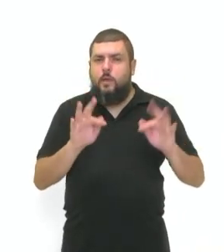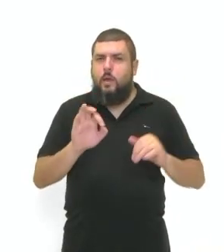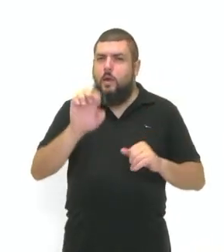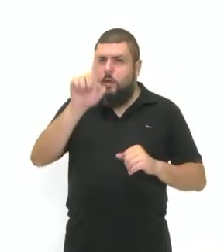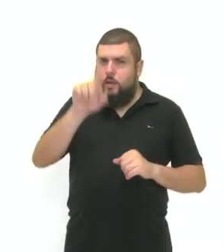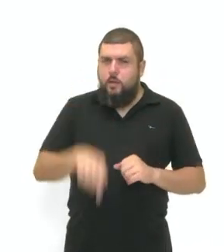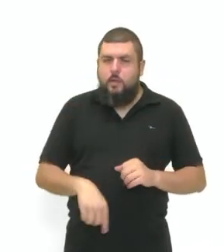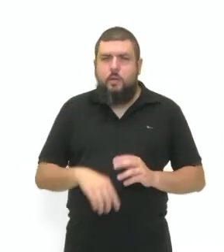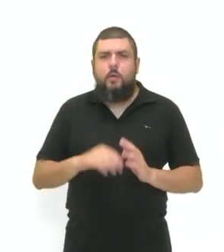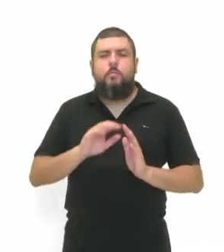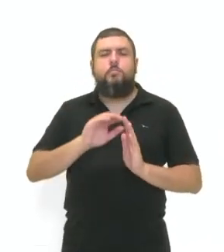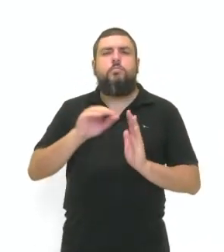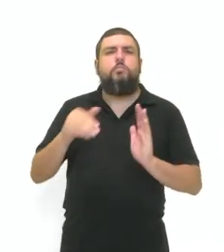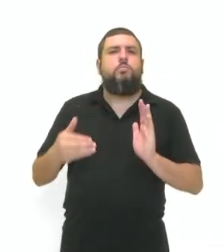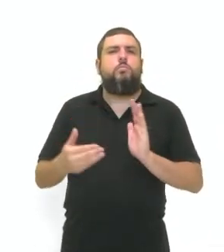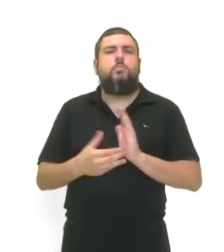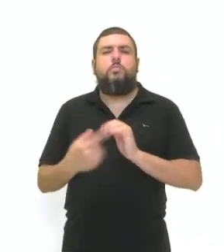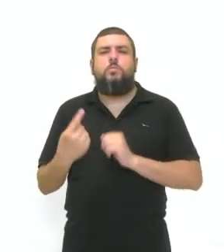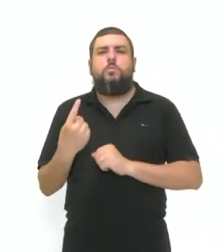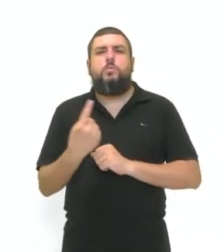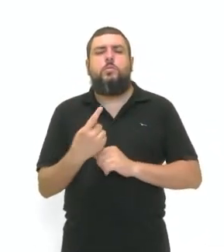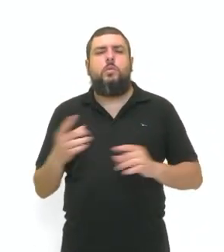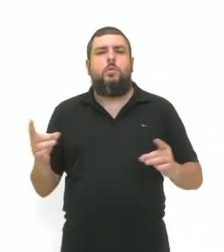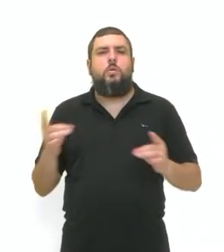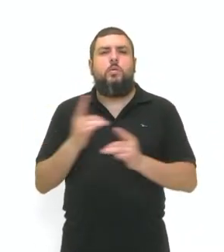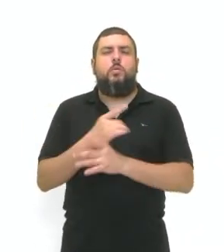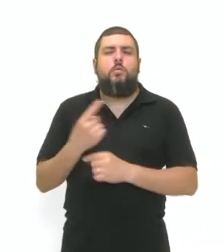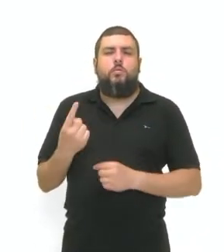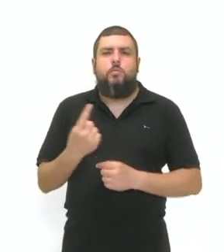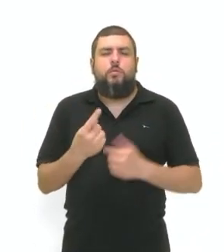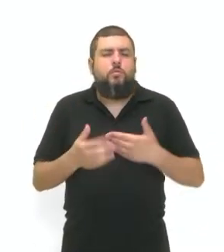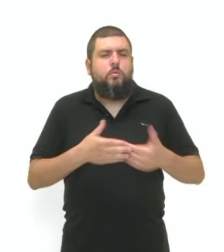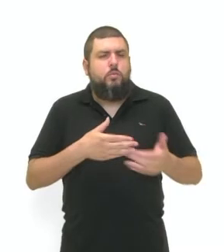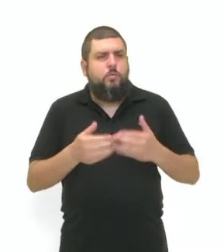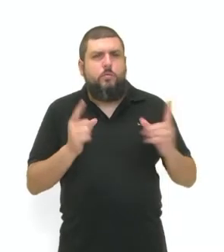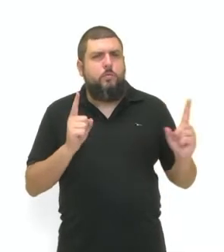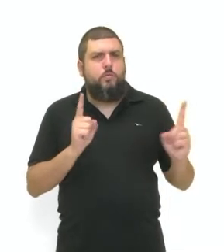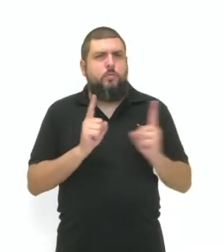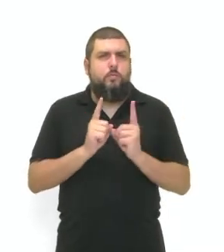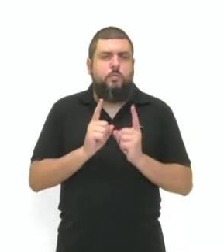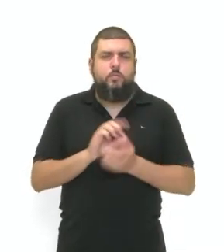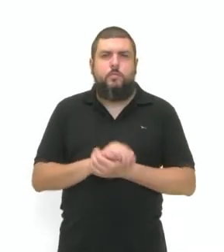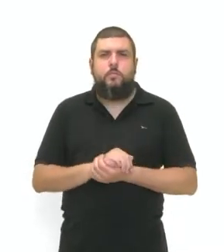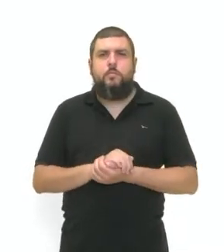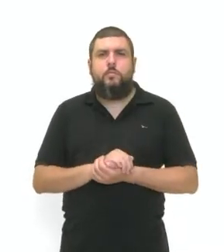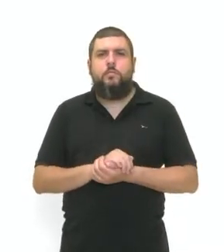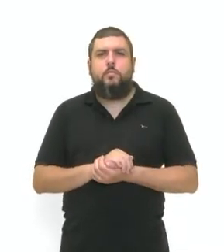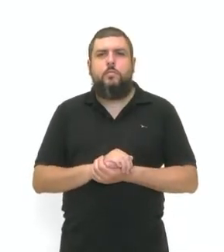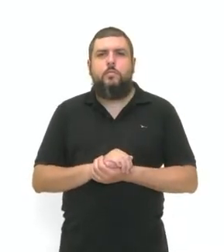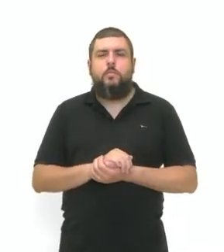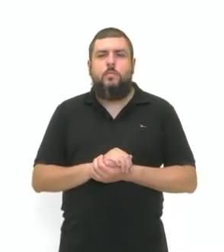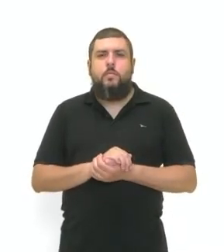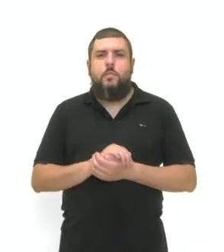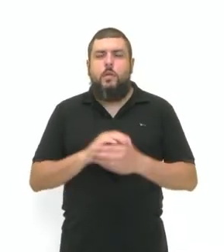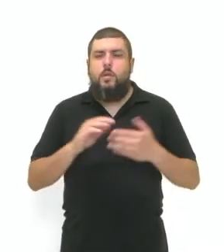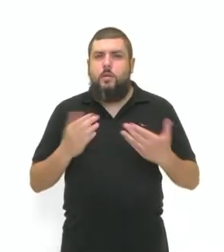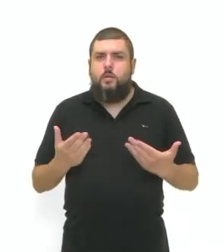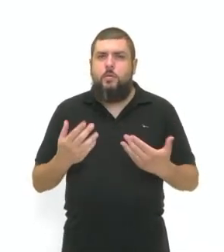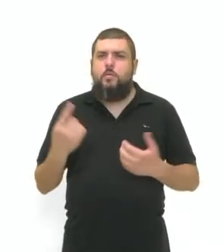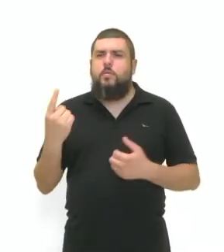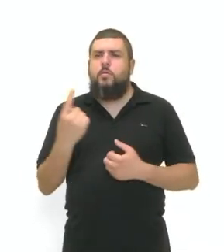companhia de alguém. De acordo com os argumentos apresentados pelos grupos, estar sozinho pode ser bom ou ruim.